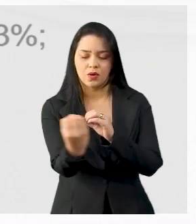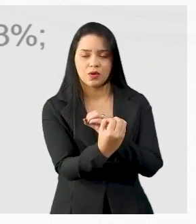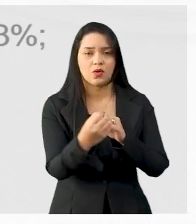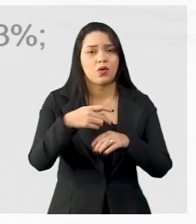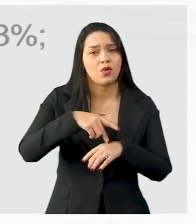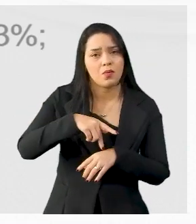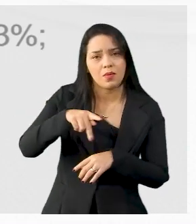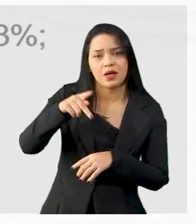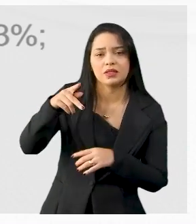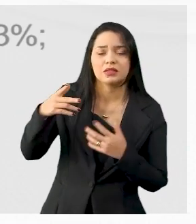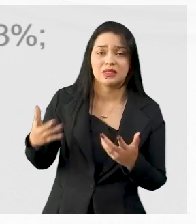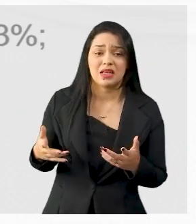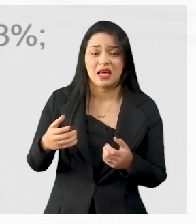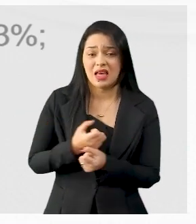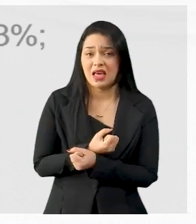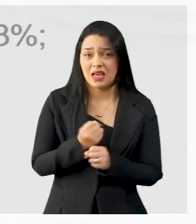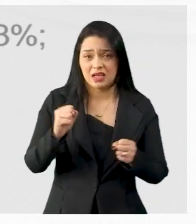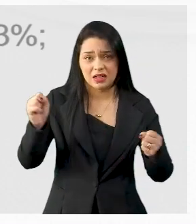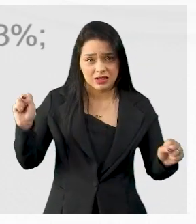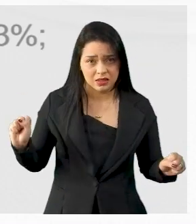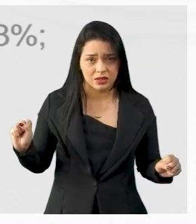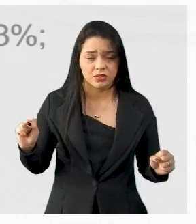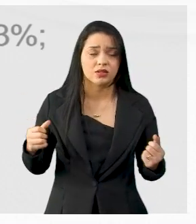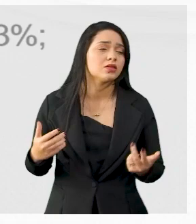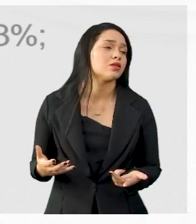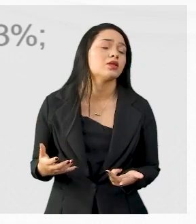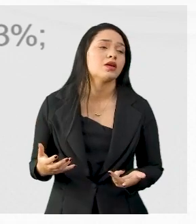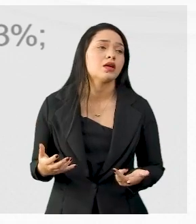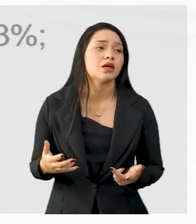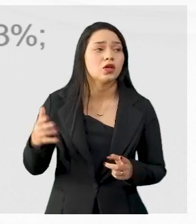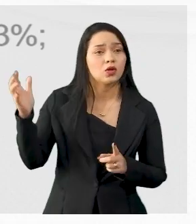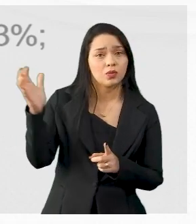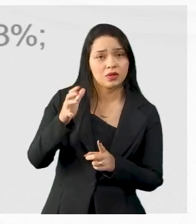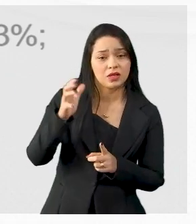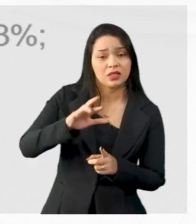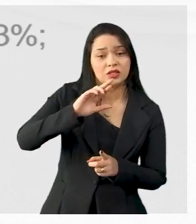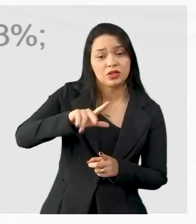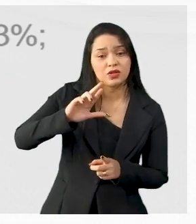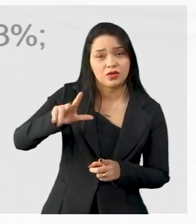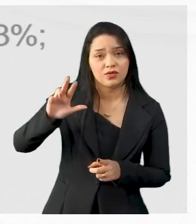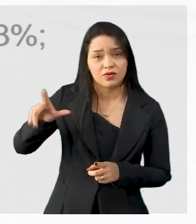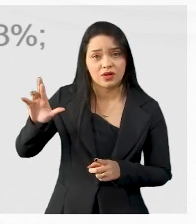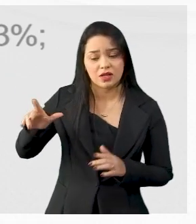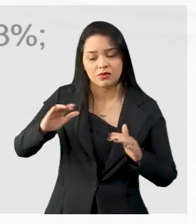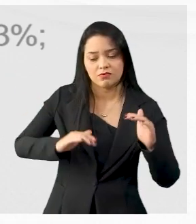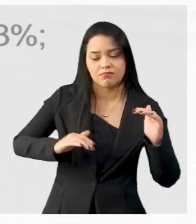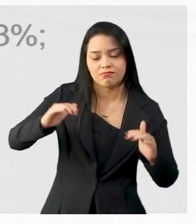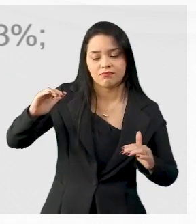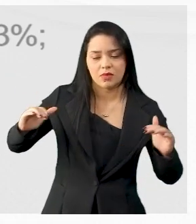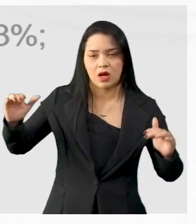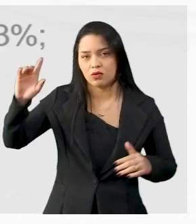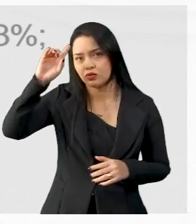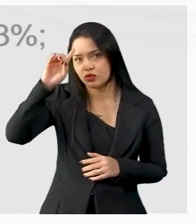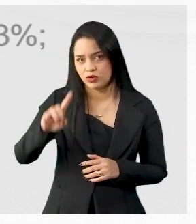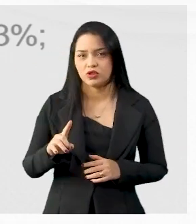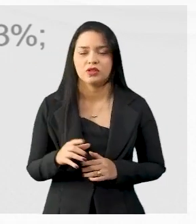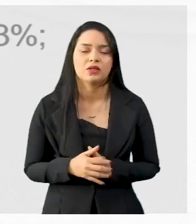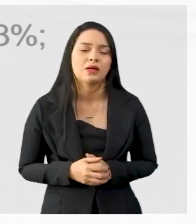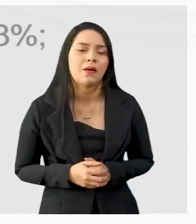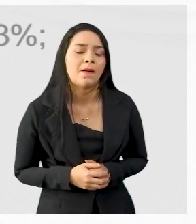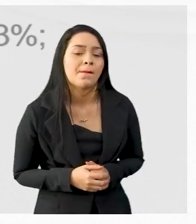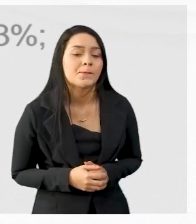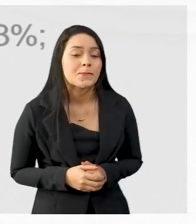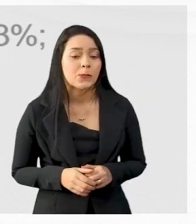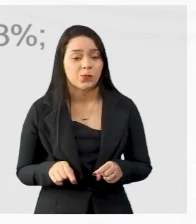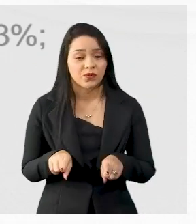país, ele acaba, como ele é muito grande, ele acaba sendo iluminado em diferentes proporções ao longo do dia, tá bom? Outro ponto